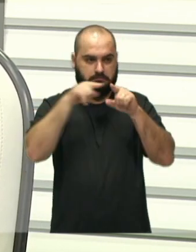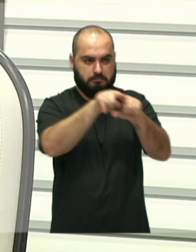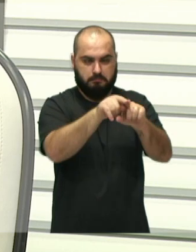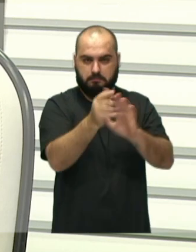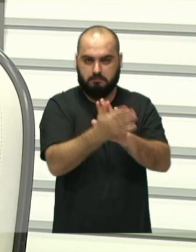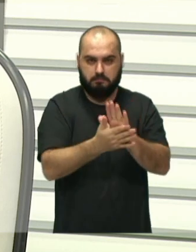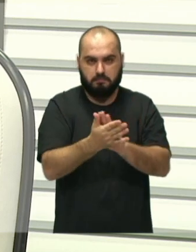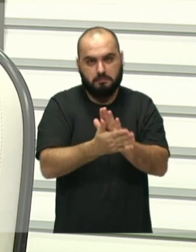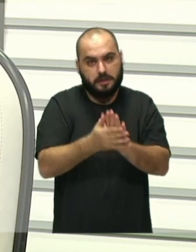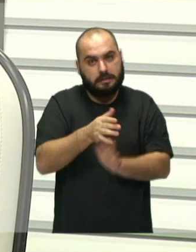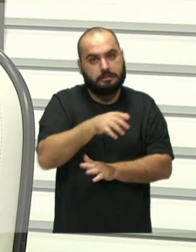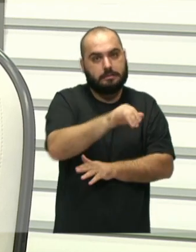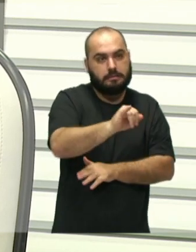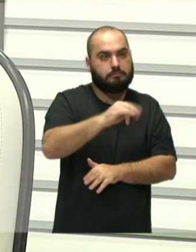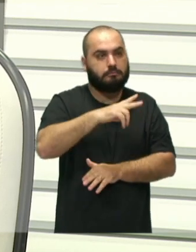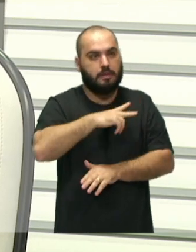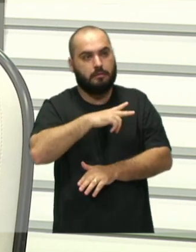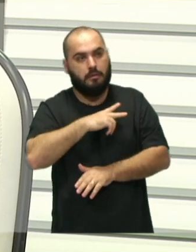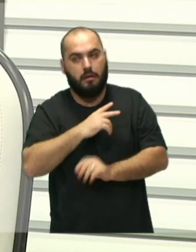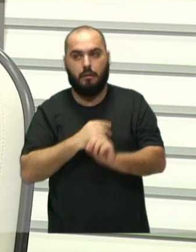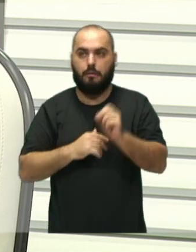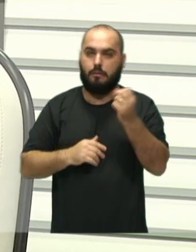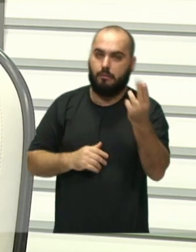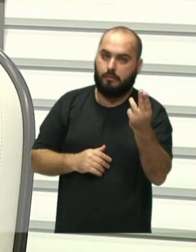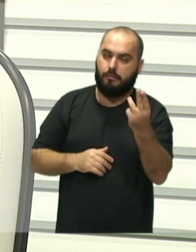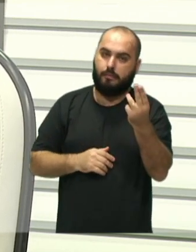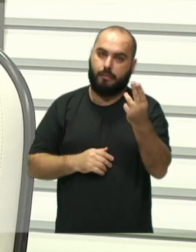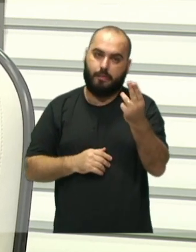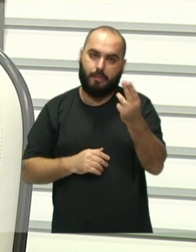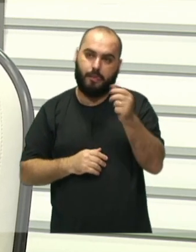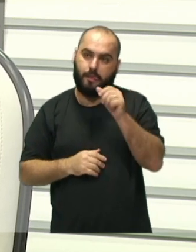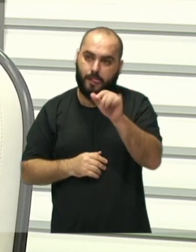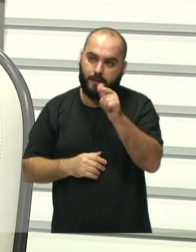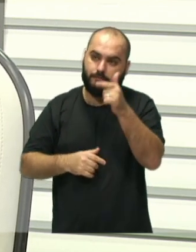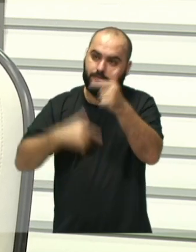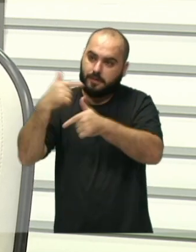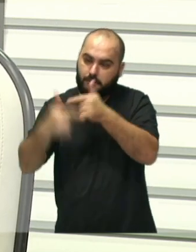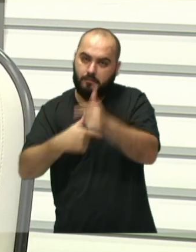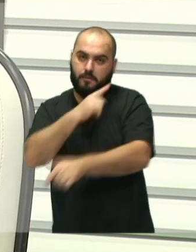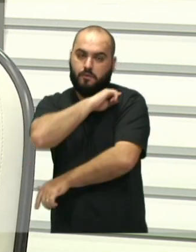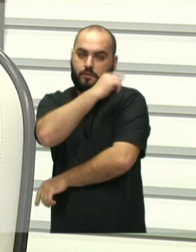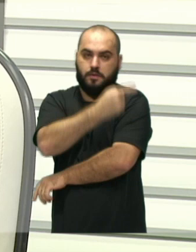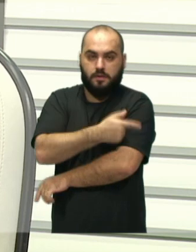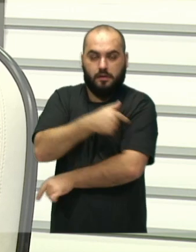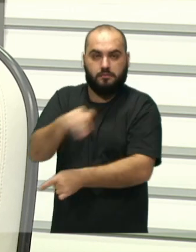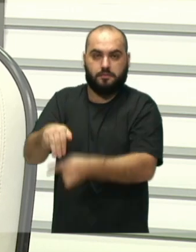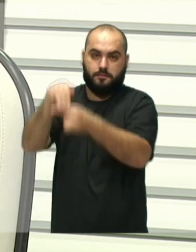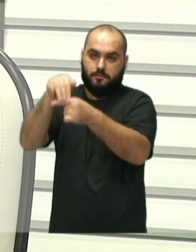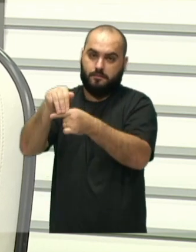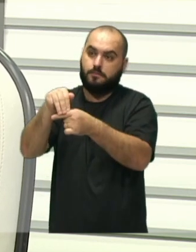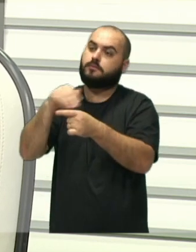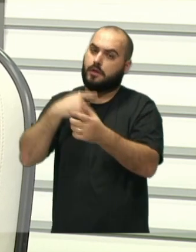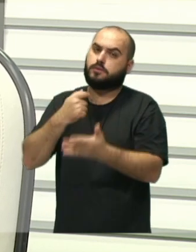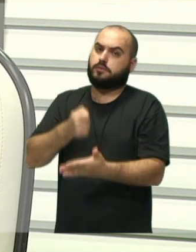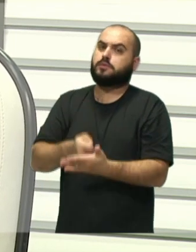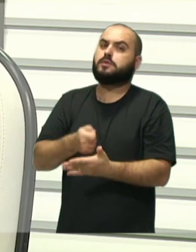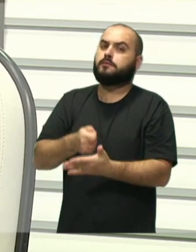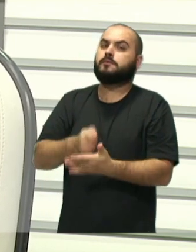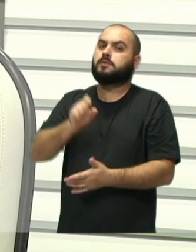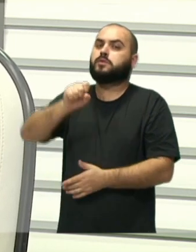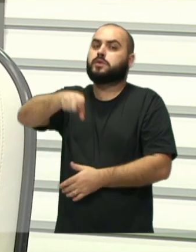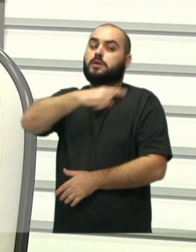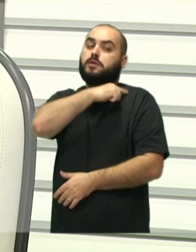se vai ser privatização ou se vai manter autoridade portuária municipalizada nós defendemos que sim criatividade